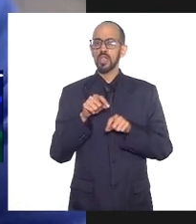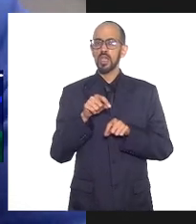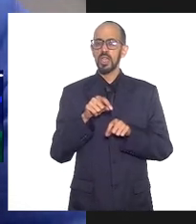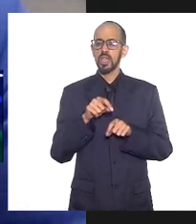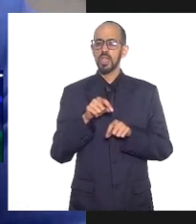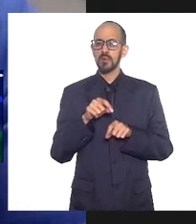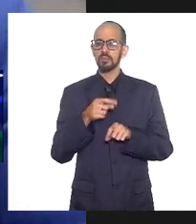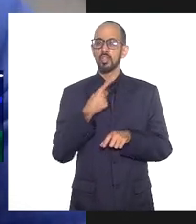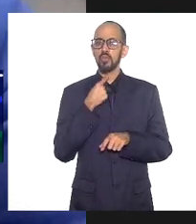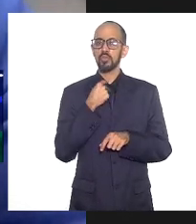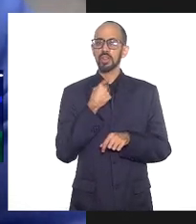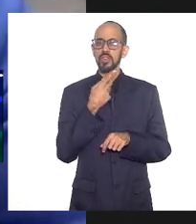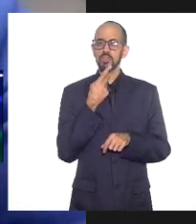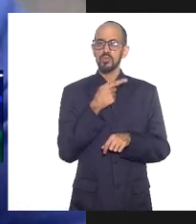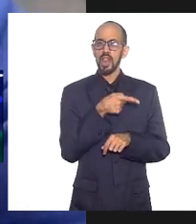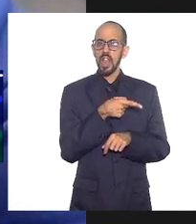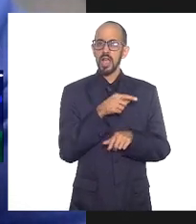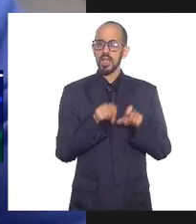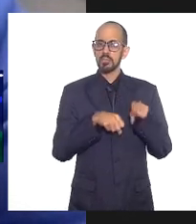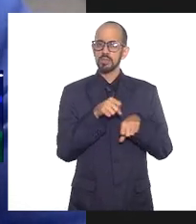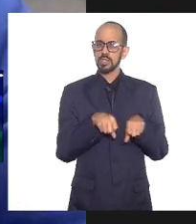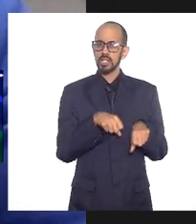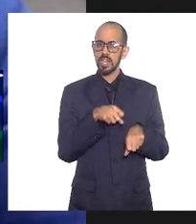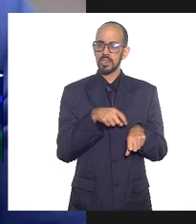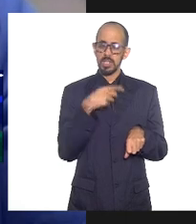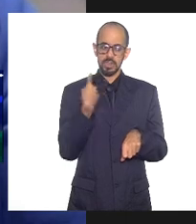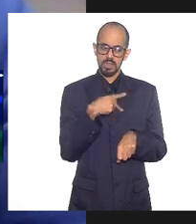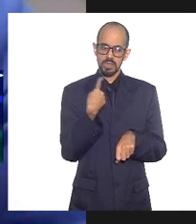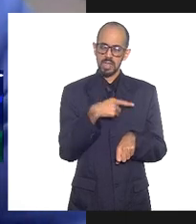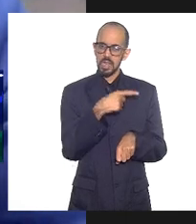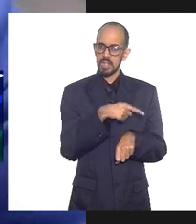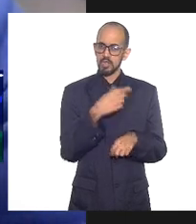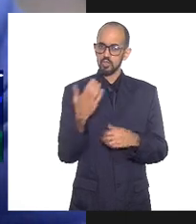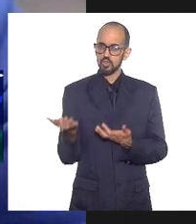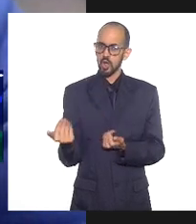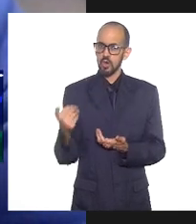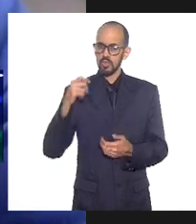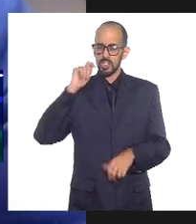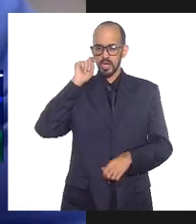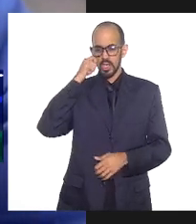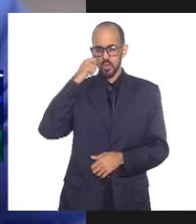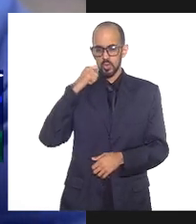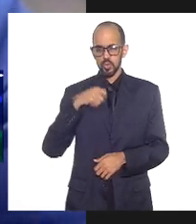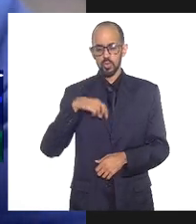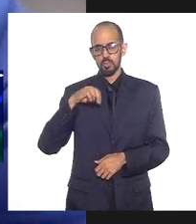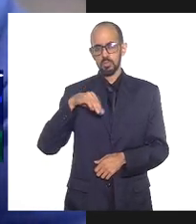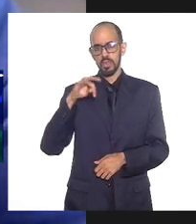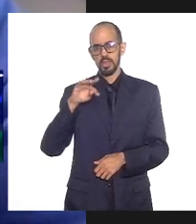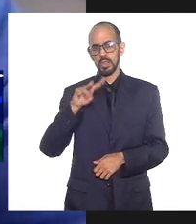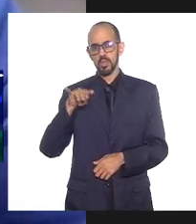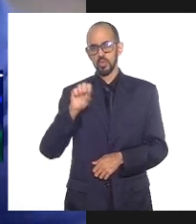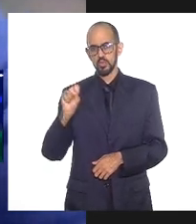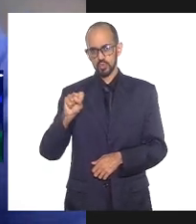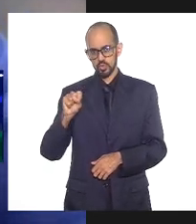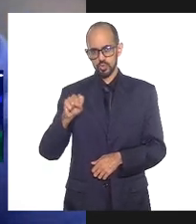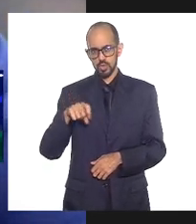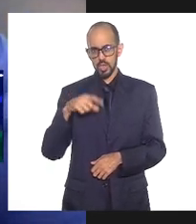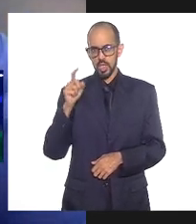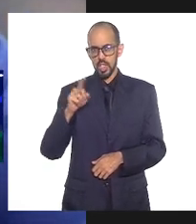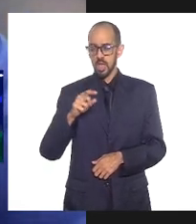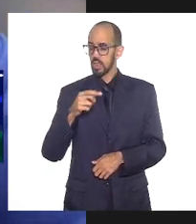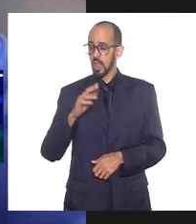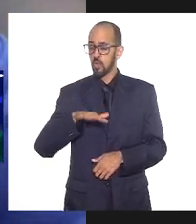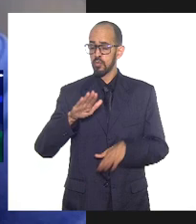legitimados a dizer que a bicicleta que o jovem preto Matheus carregava pudesse não